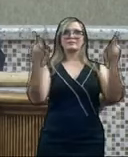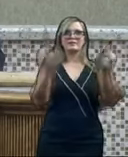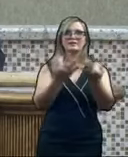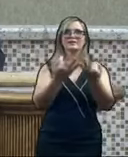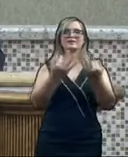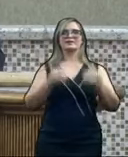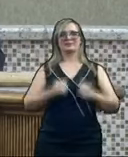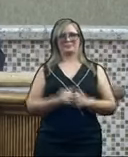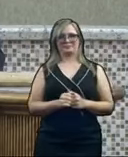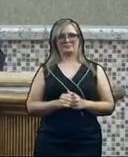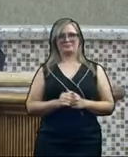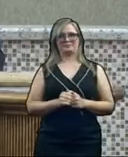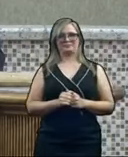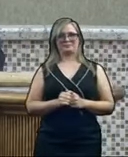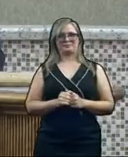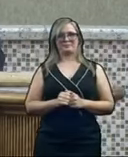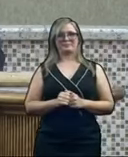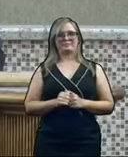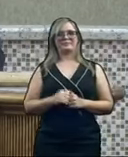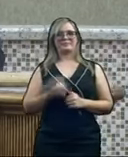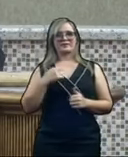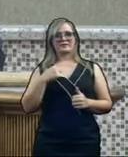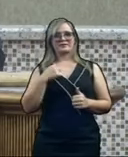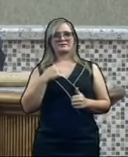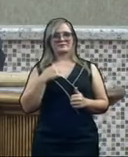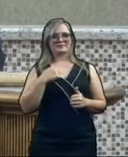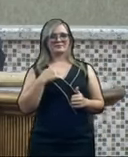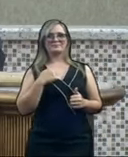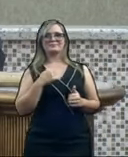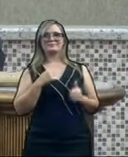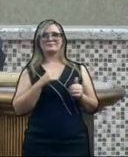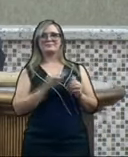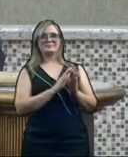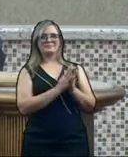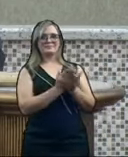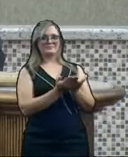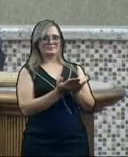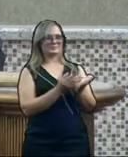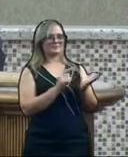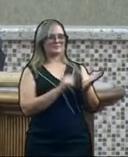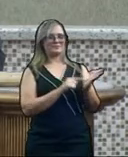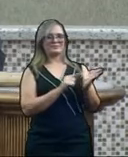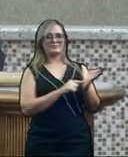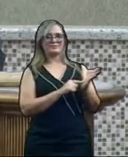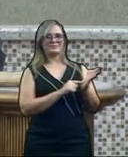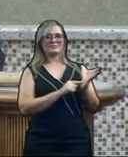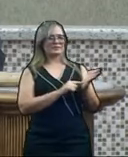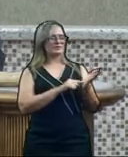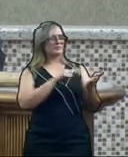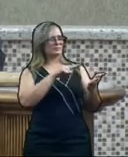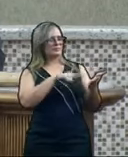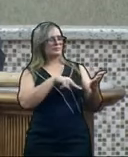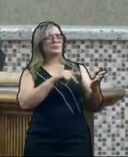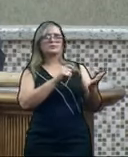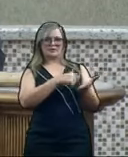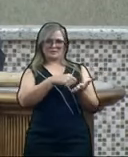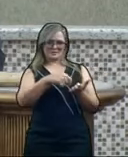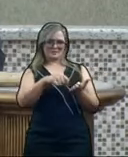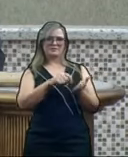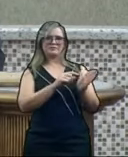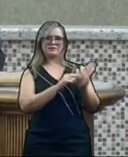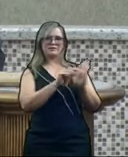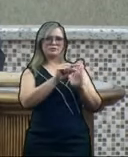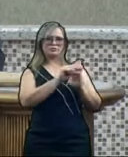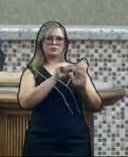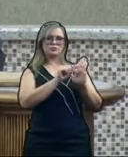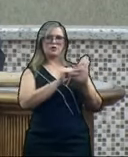dez páginas Já estou quase na última aqui ó e você fica rindo né Pastor Samuel senhor né